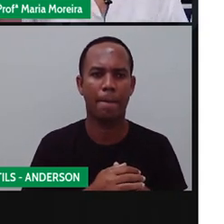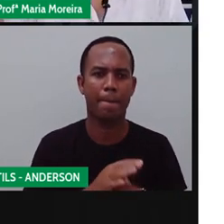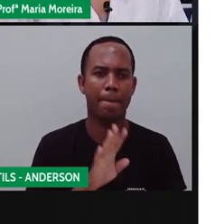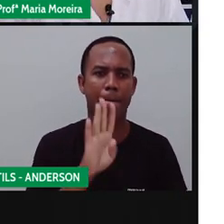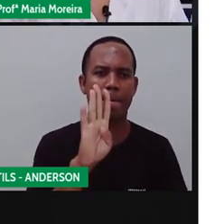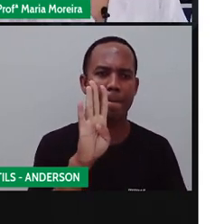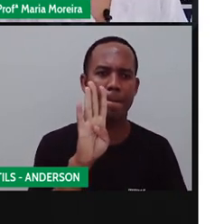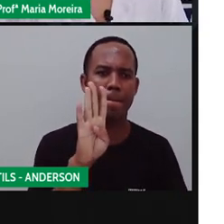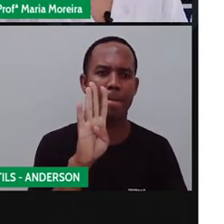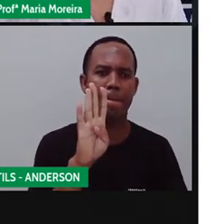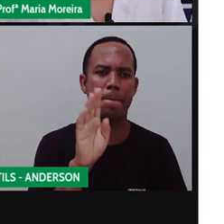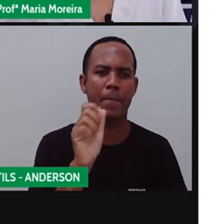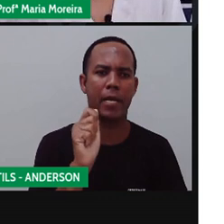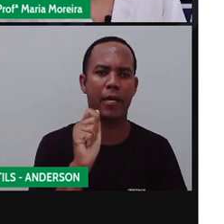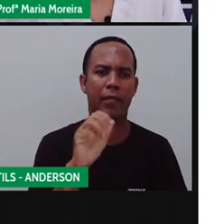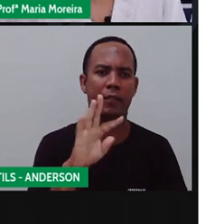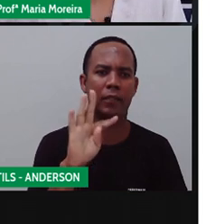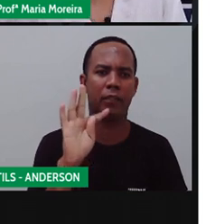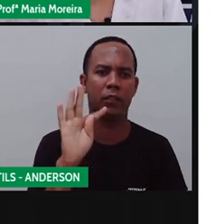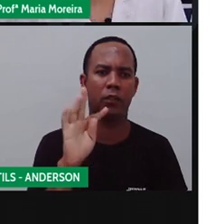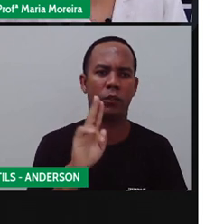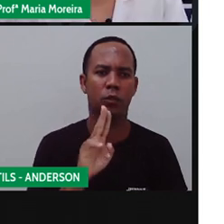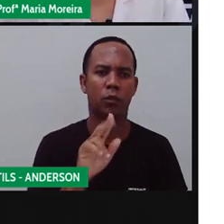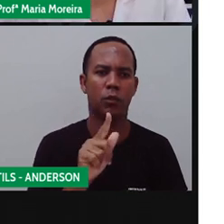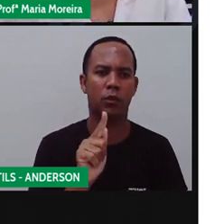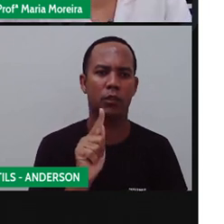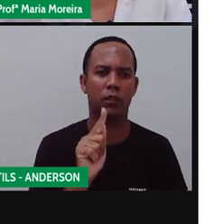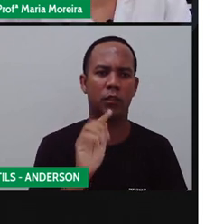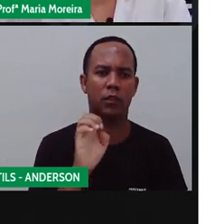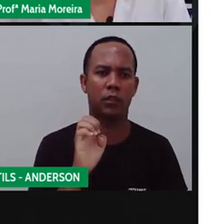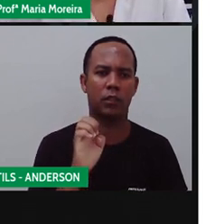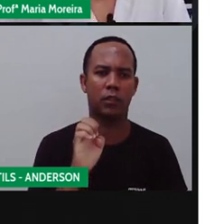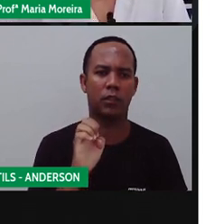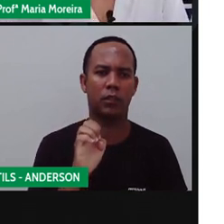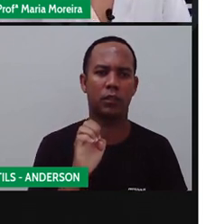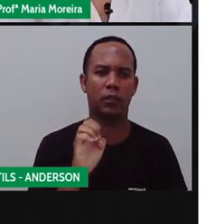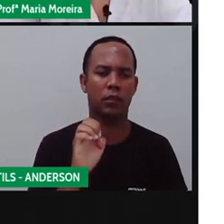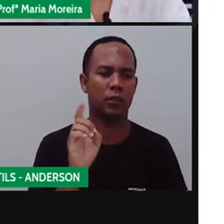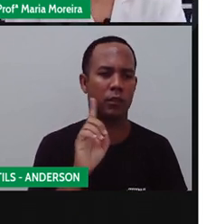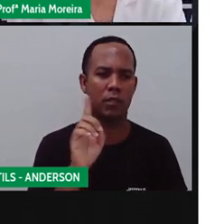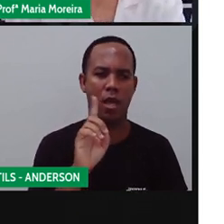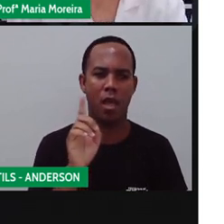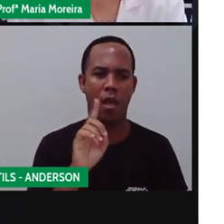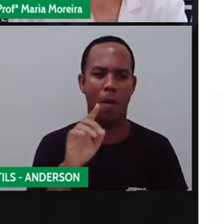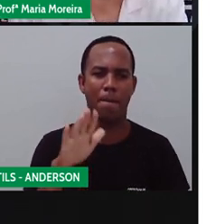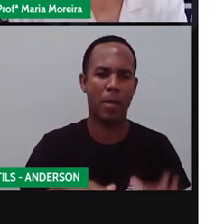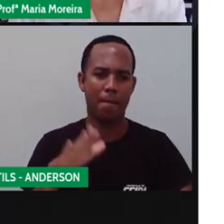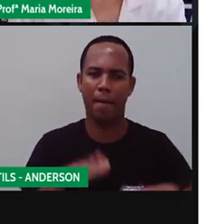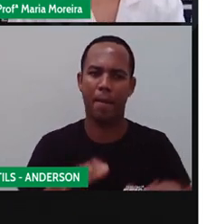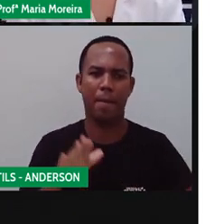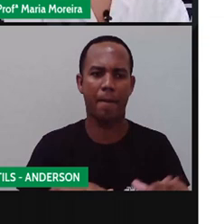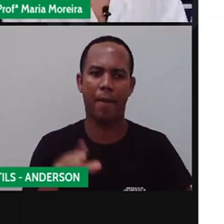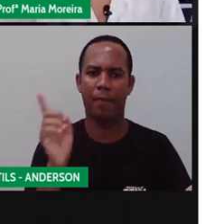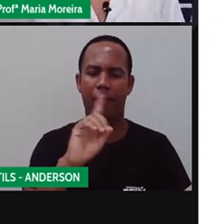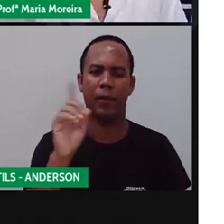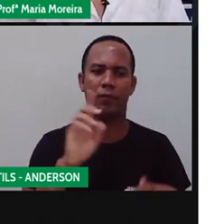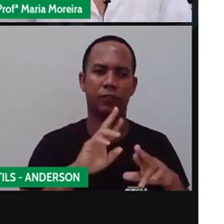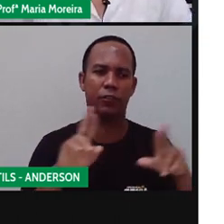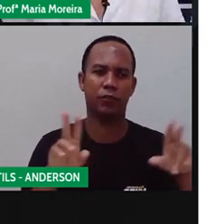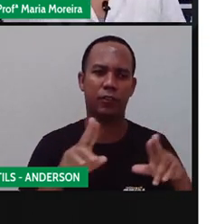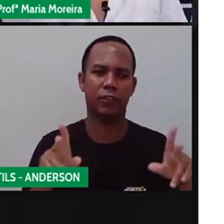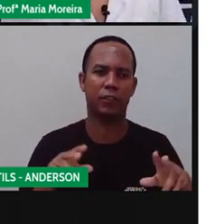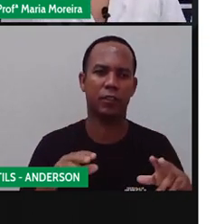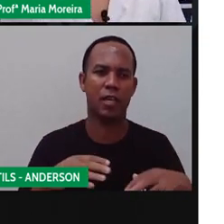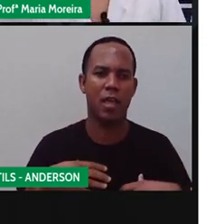Batuque, que não é aquilo que vocês fazem quando a professora não está na sala, quando o professor não está na sala. Não é isso aqui.